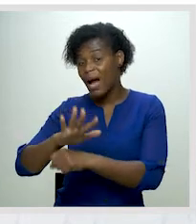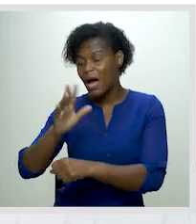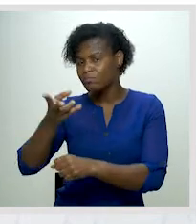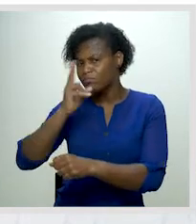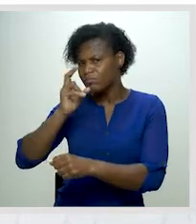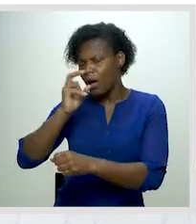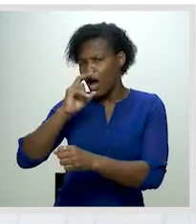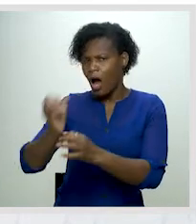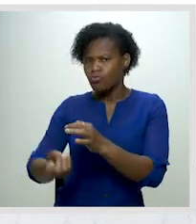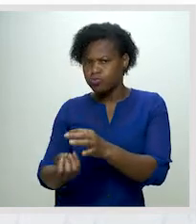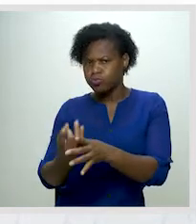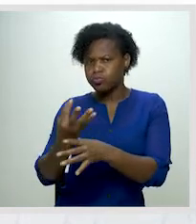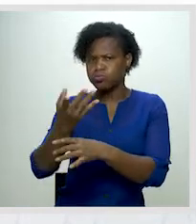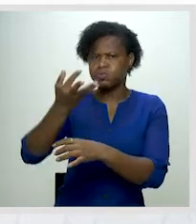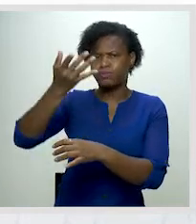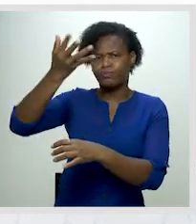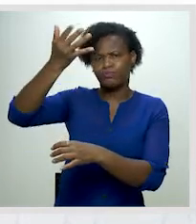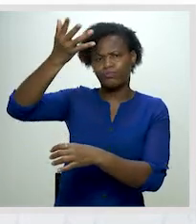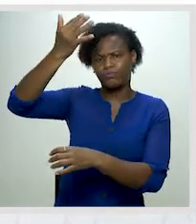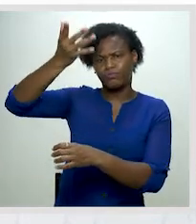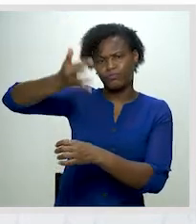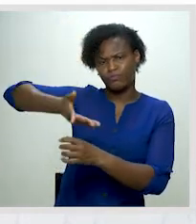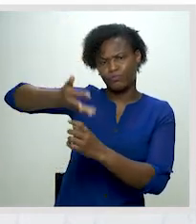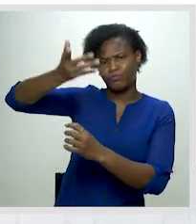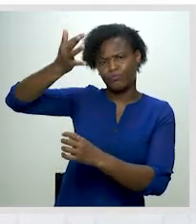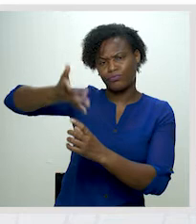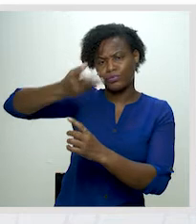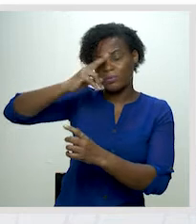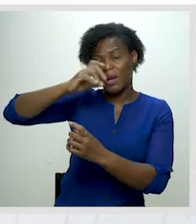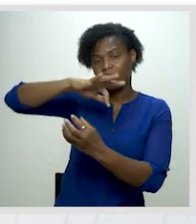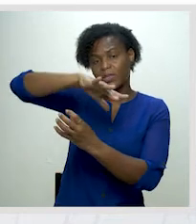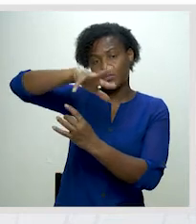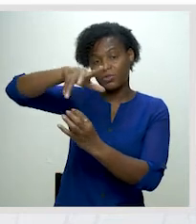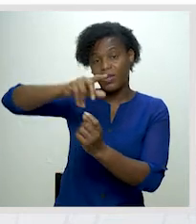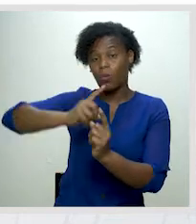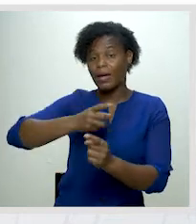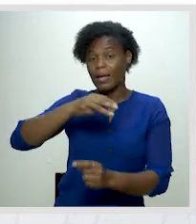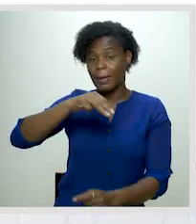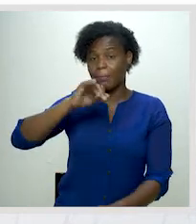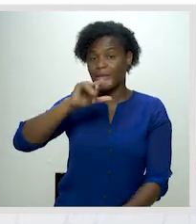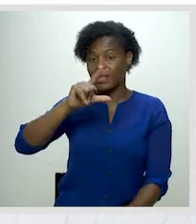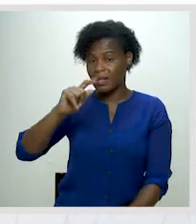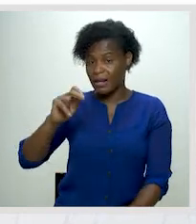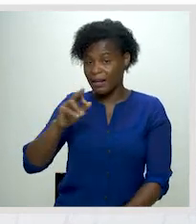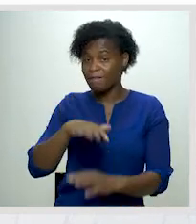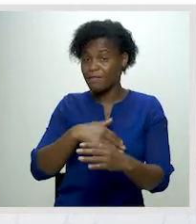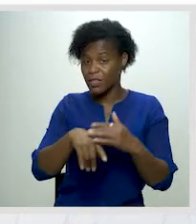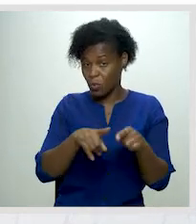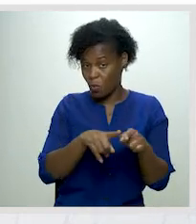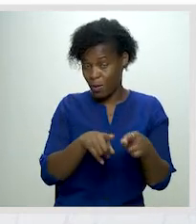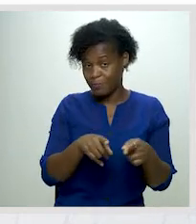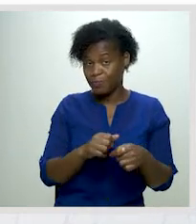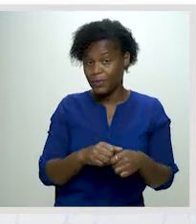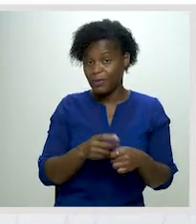libertavam quantidades de vapor de água para a atmosfera. É isso que o Miller fez. Então, o vapor